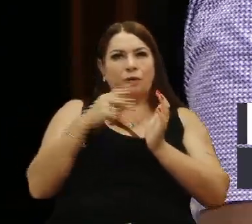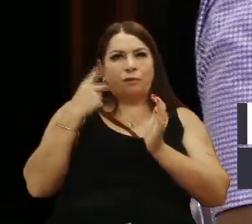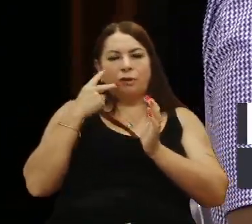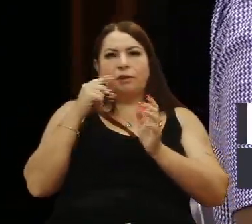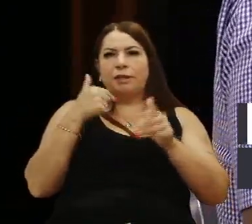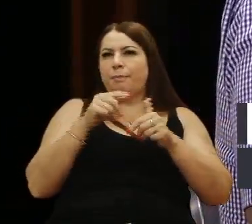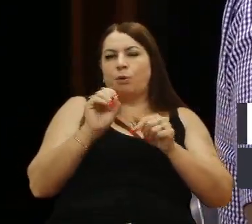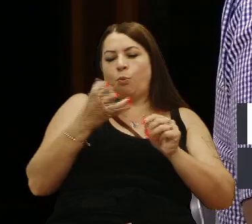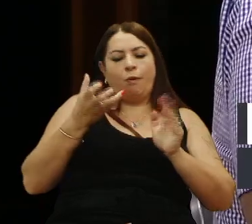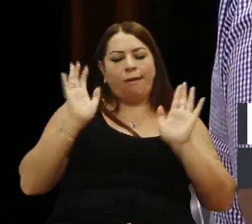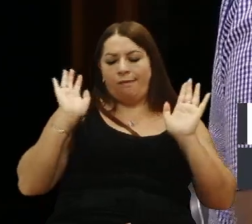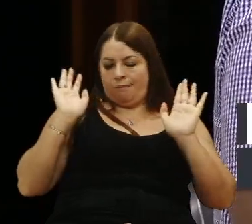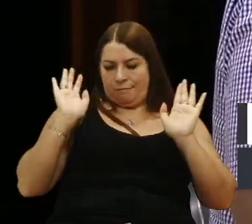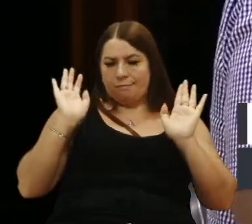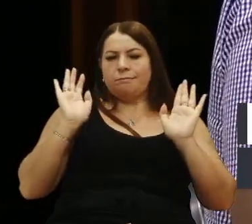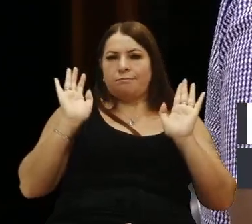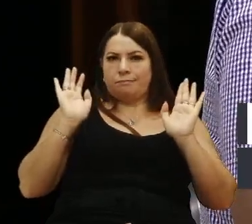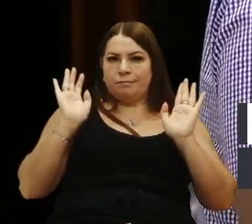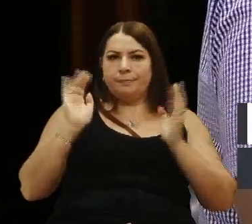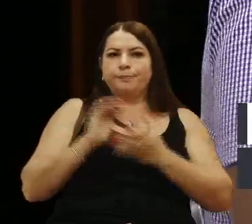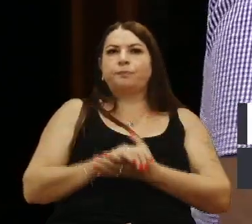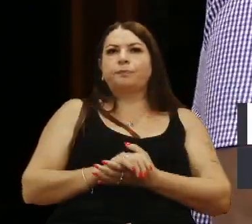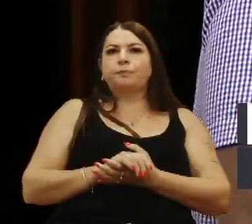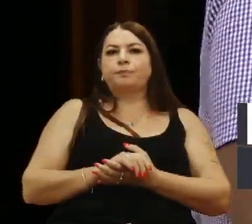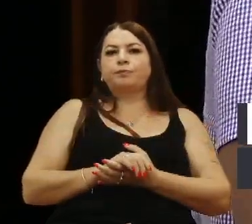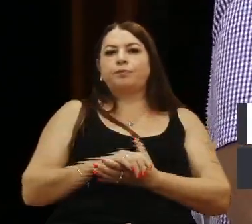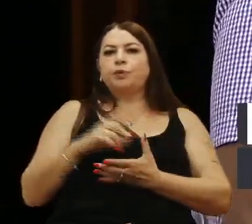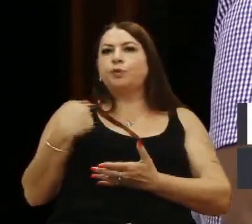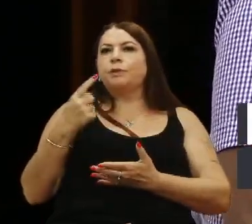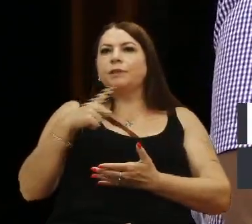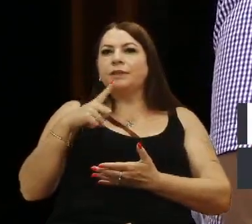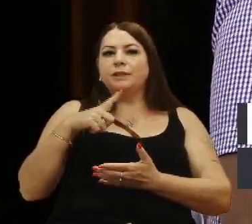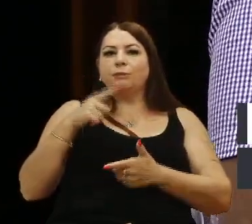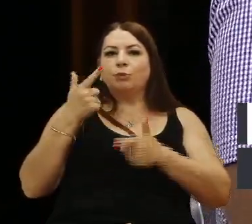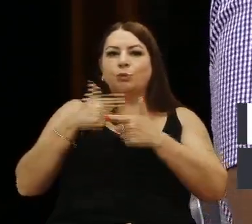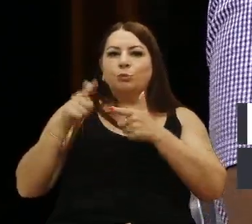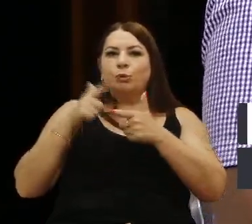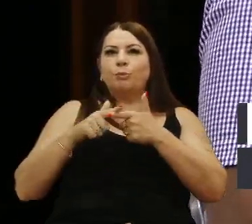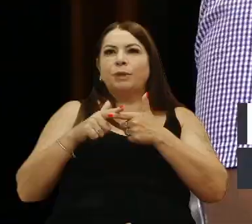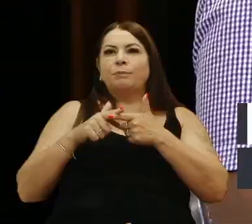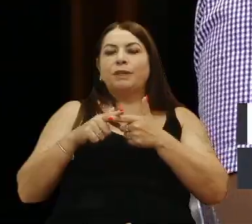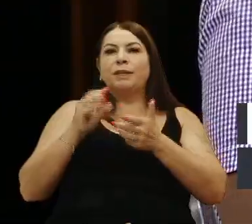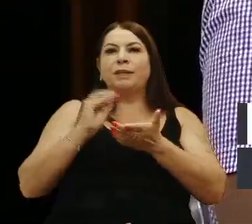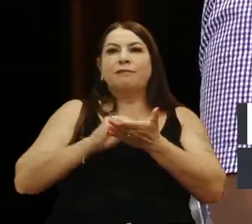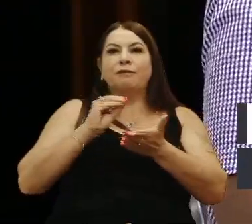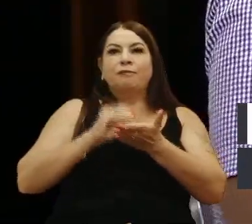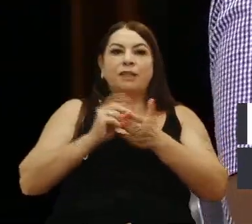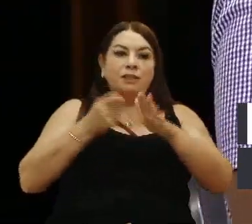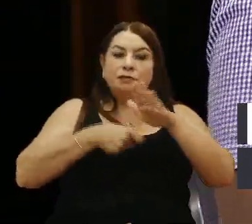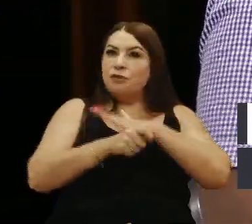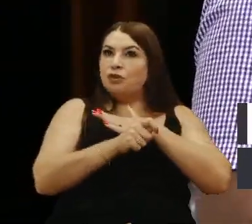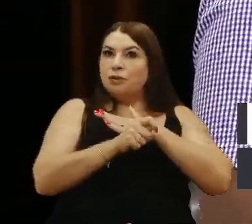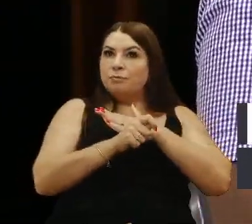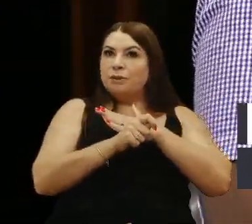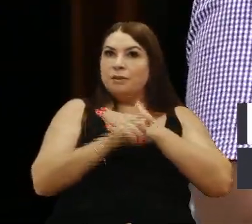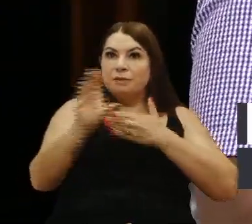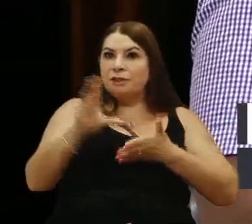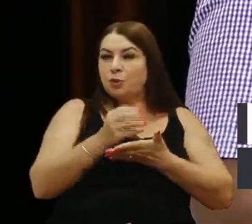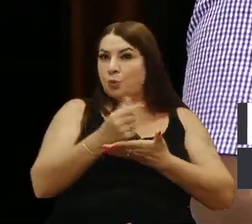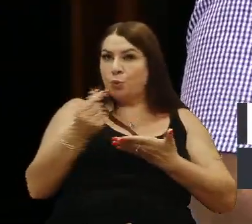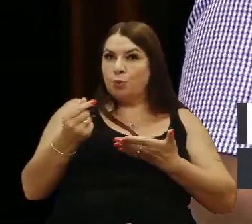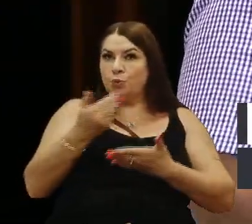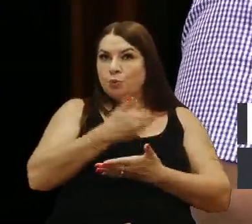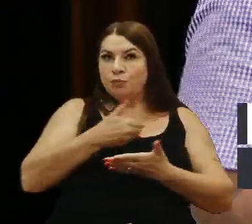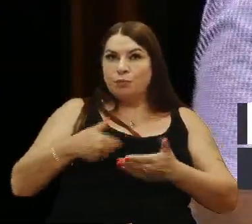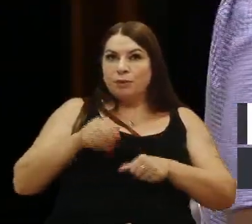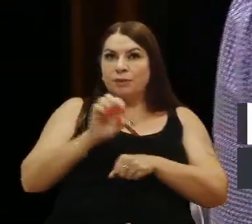atua como quer, enfim, mas nós temos um problema da falta de investimentos e de recursos do